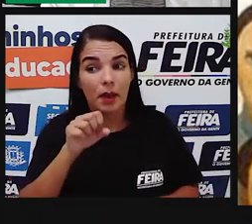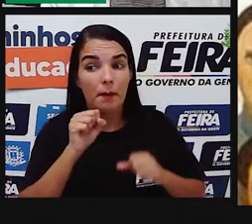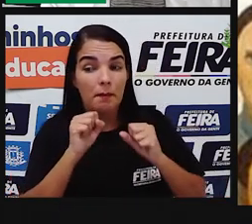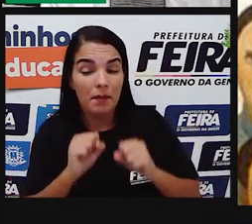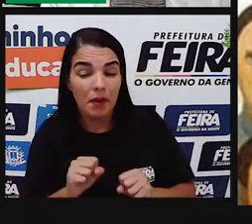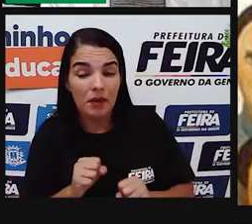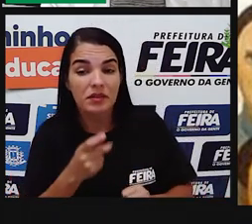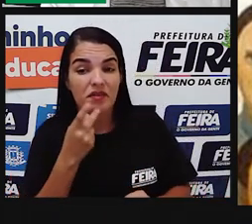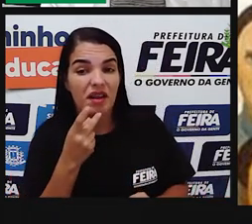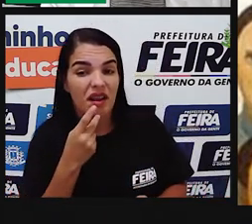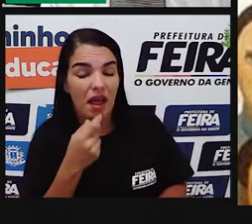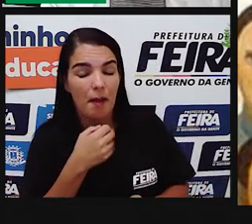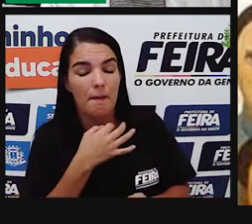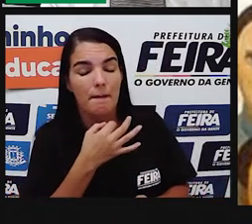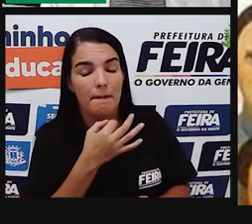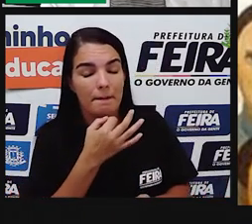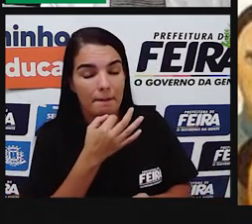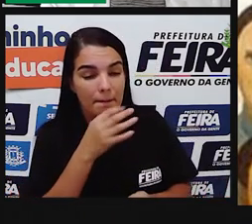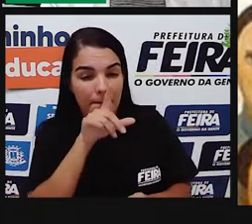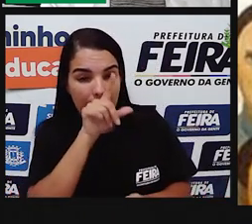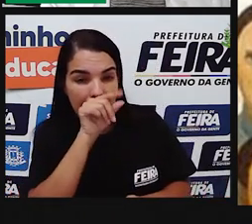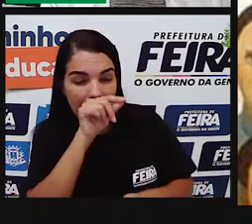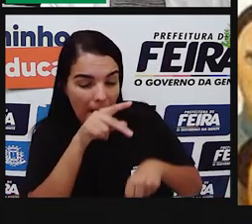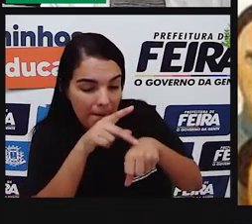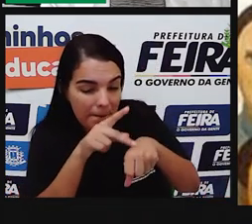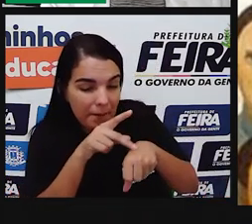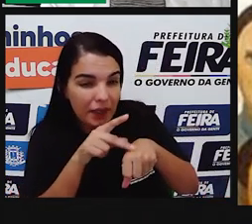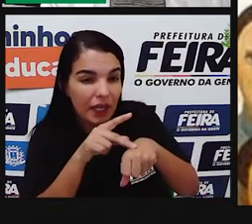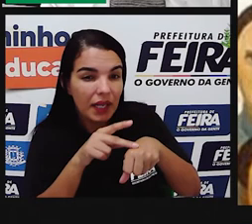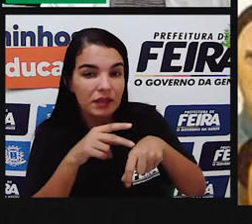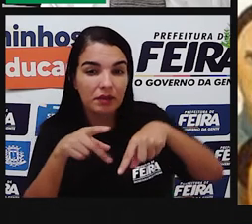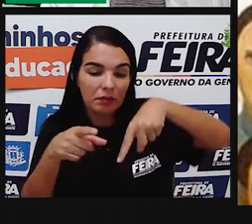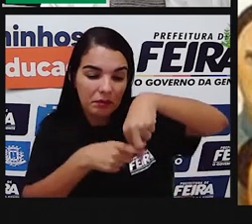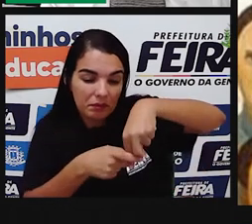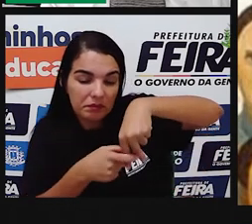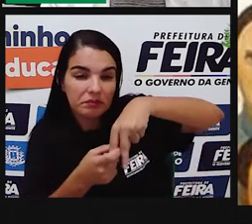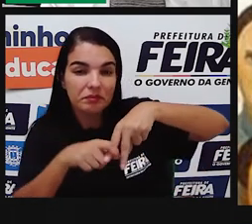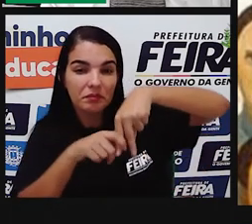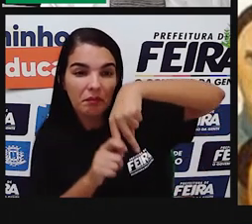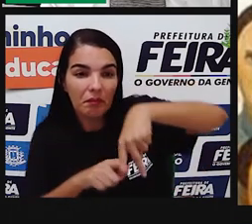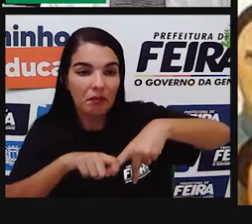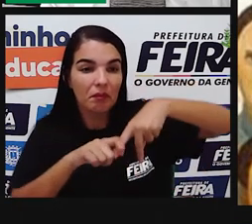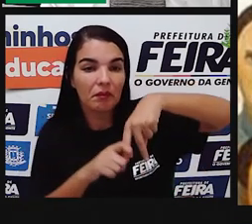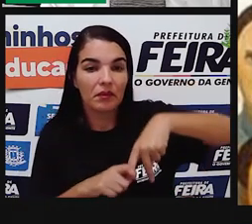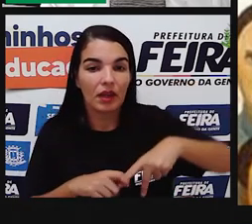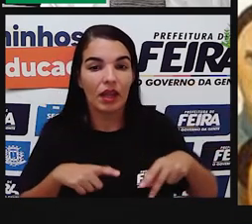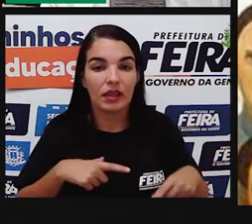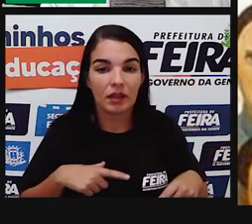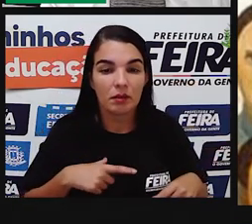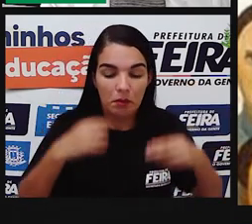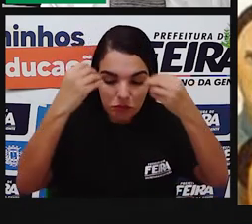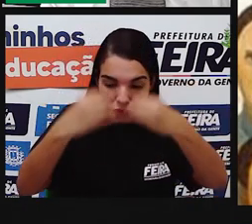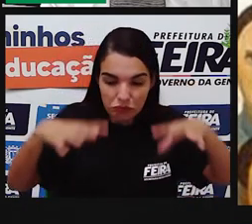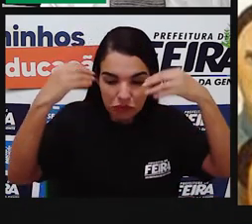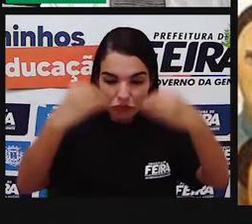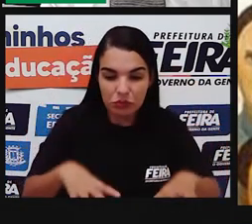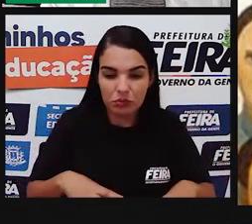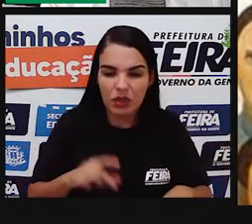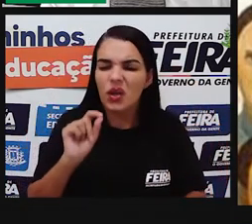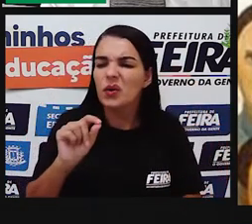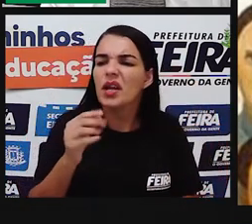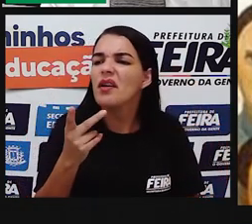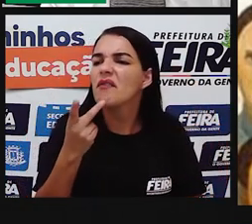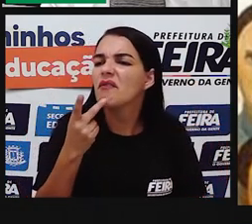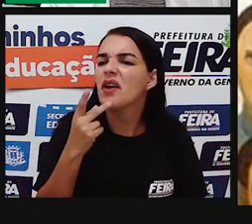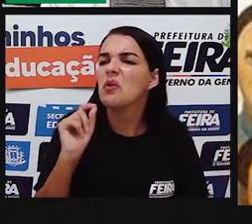preto, capenga, desengraçado e, além disso, ave de mau agouro. Que falha você vê em mim, ó